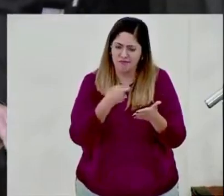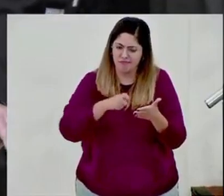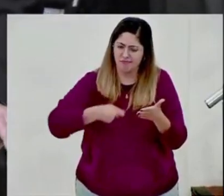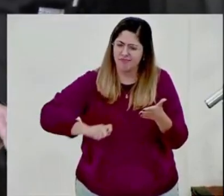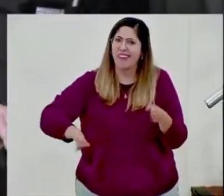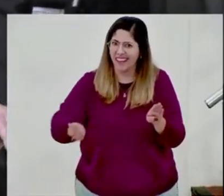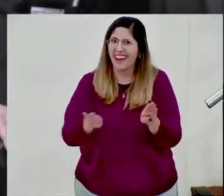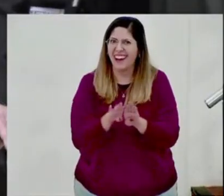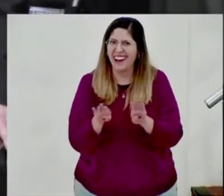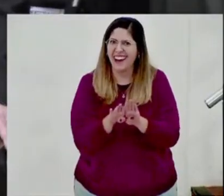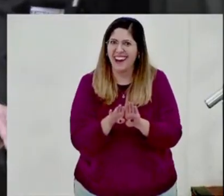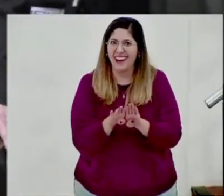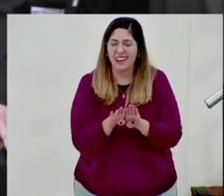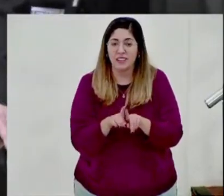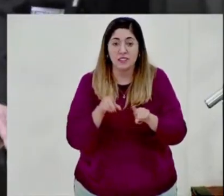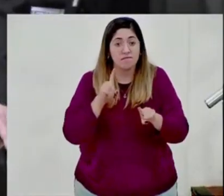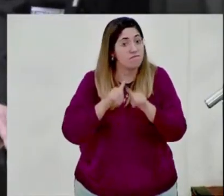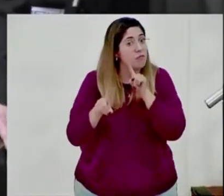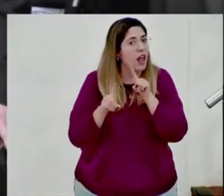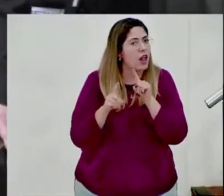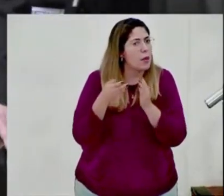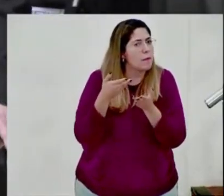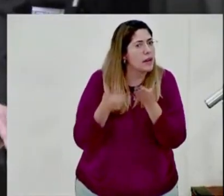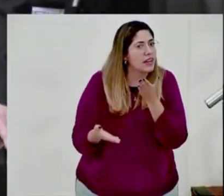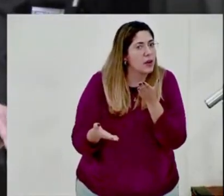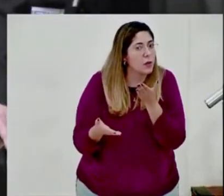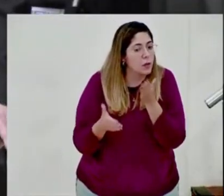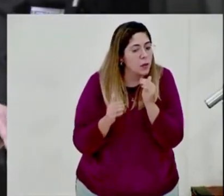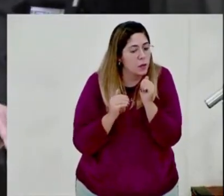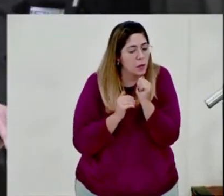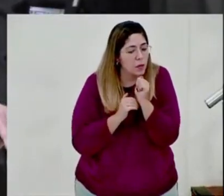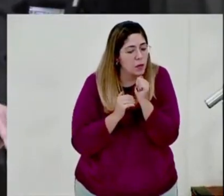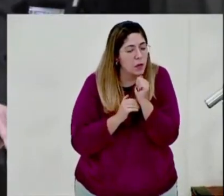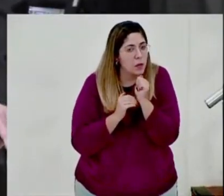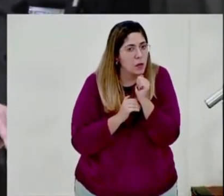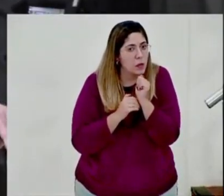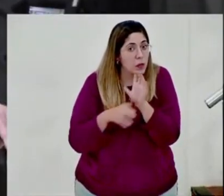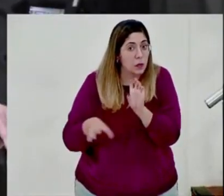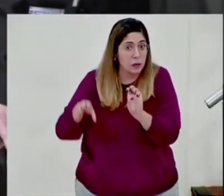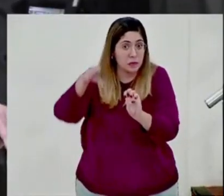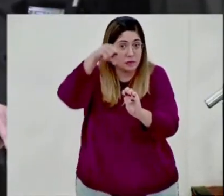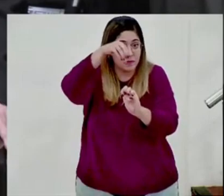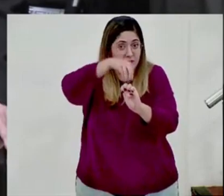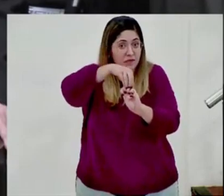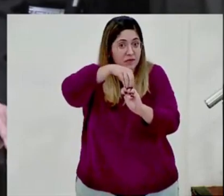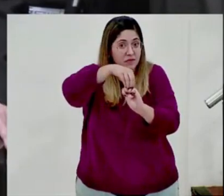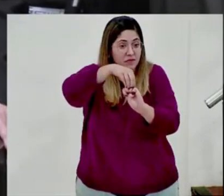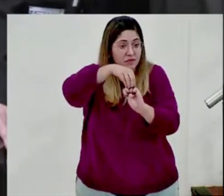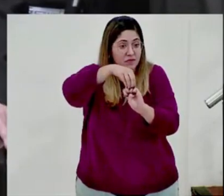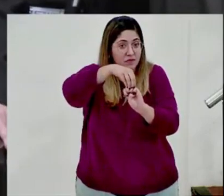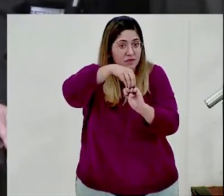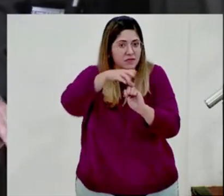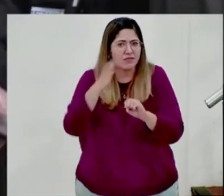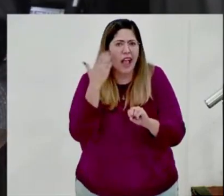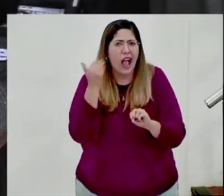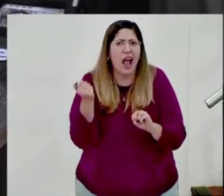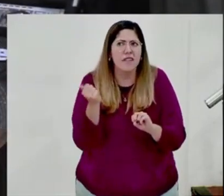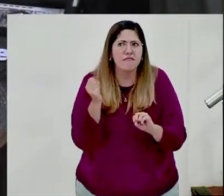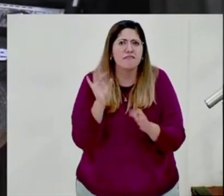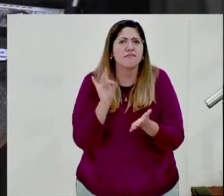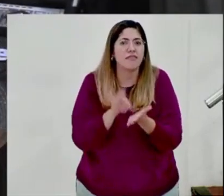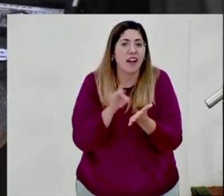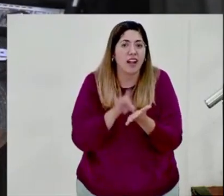Senaqueribe. Mas quando ele perdeu, ele não falou não. E a Escritura está dizendo por quê. E sabe por que a gente sabe que é verdade? Porque